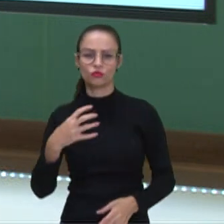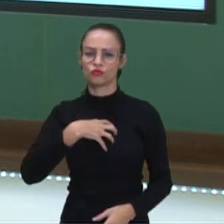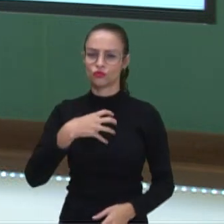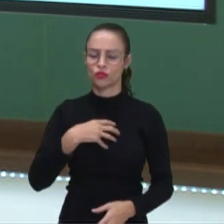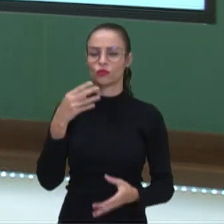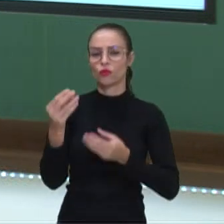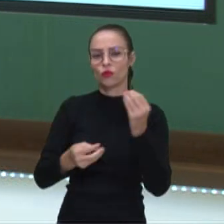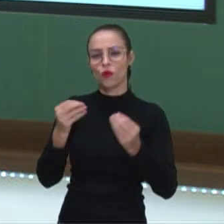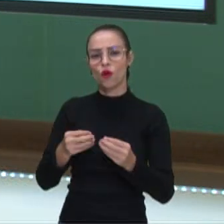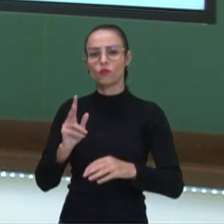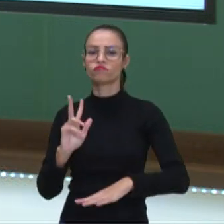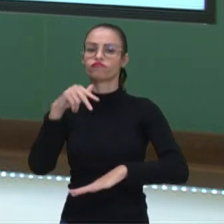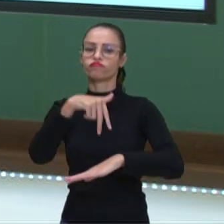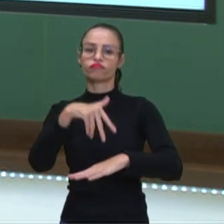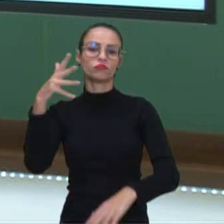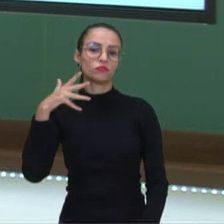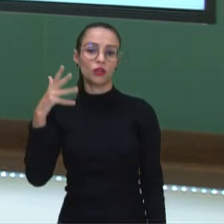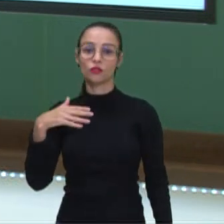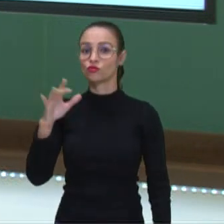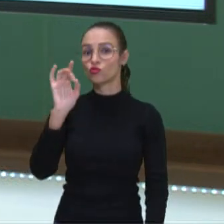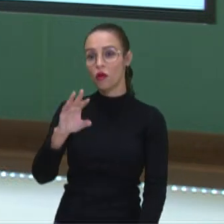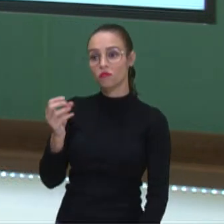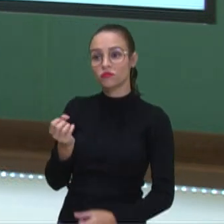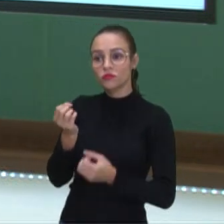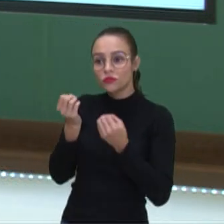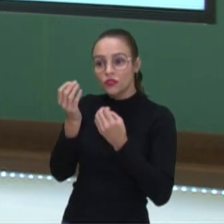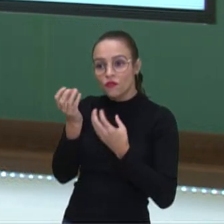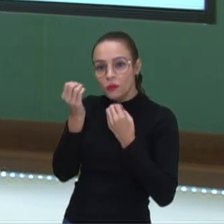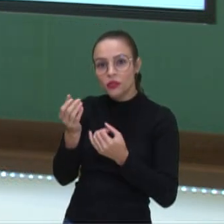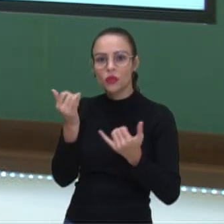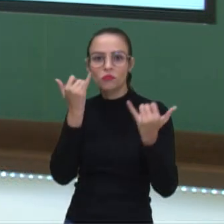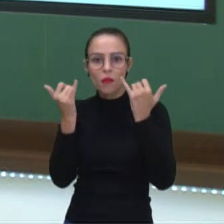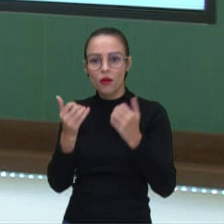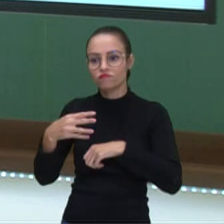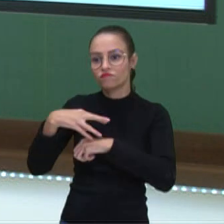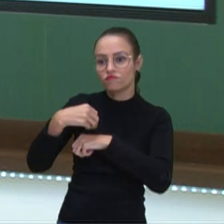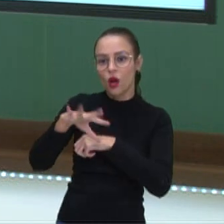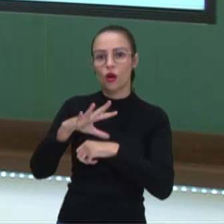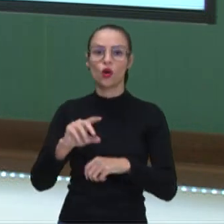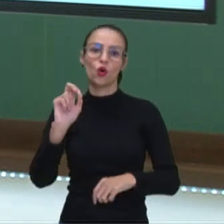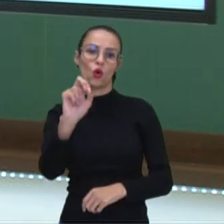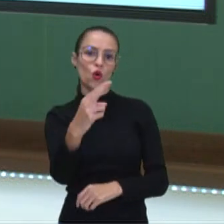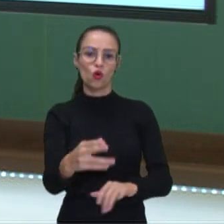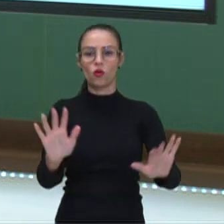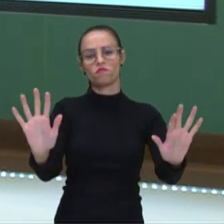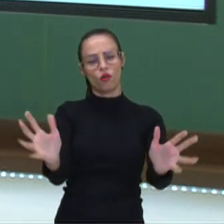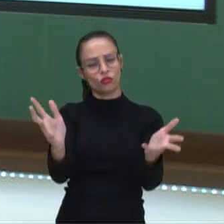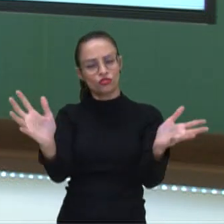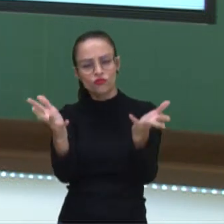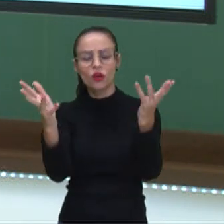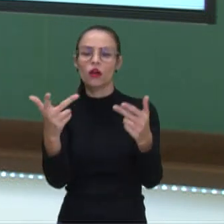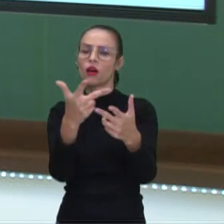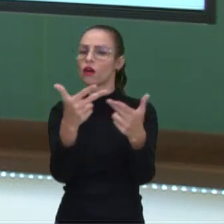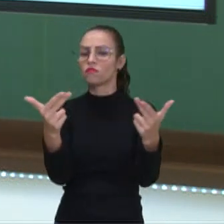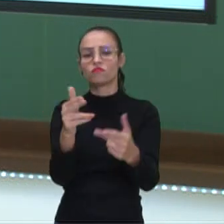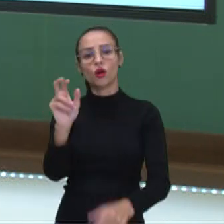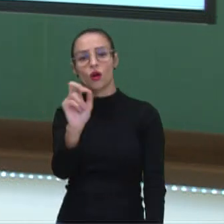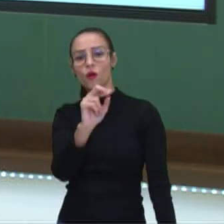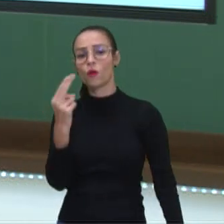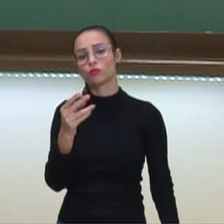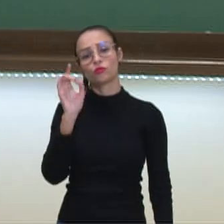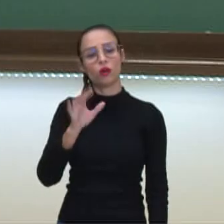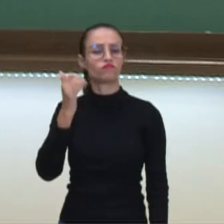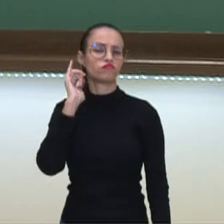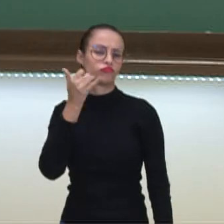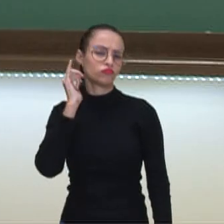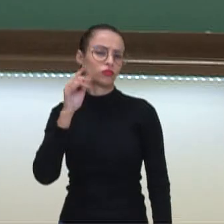em falar com o público. A gente pode só dar uma informação, a gente precisa motivar as pessoas, né, a agir, ou simplesmente a gente pode contar